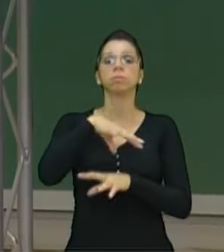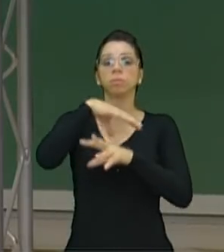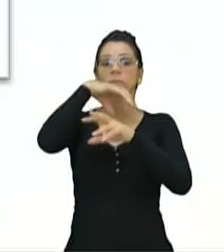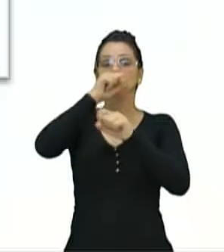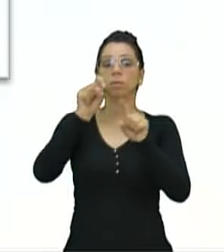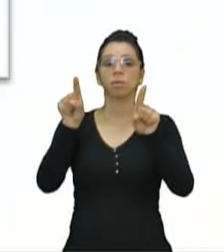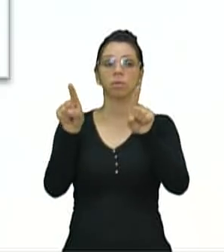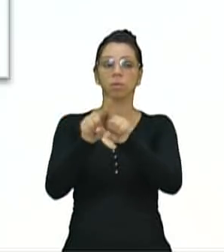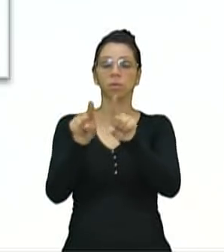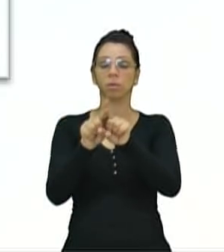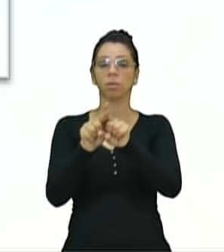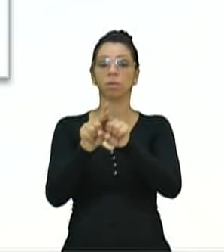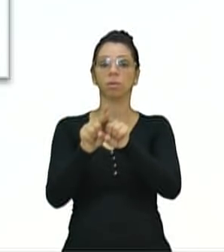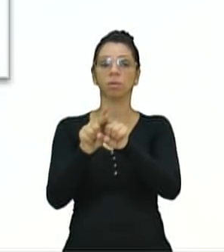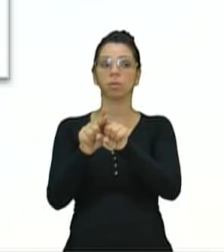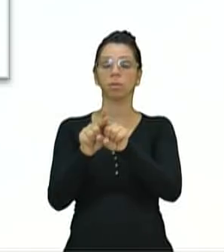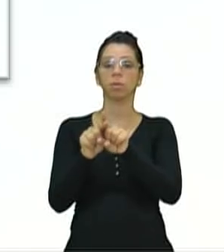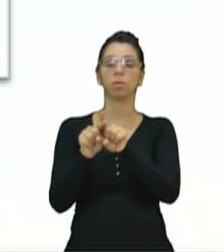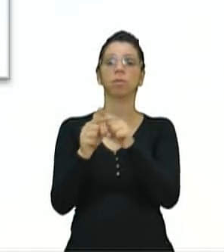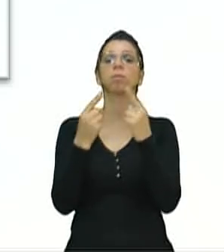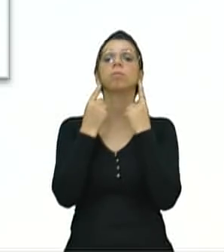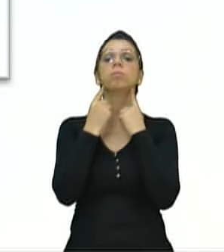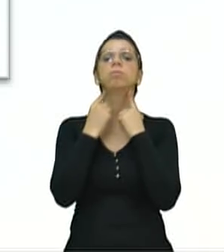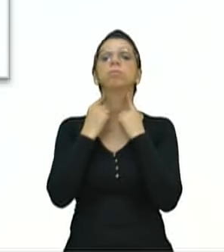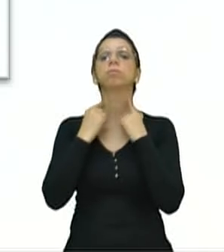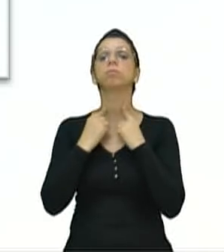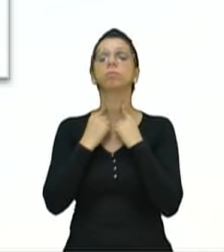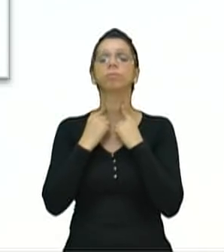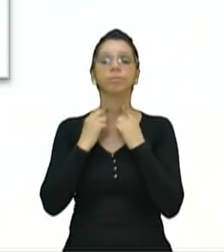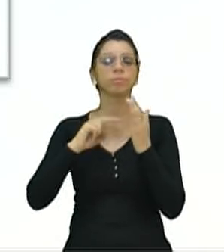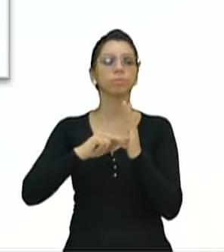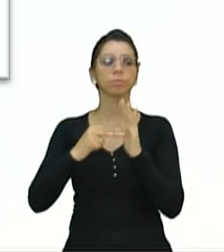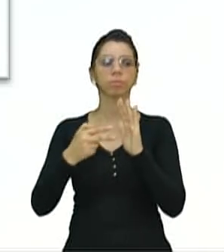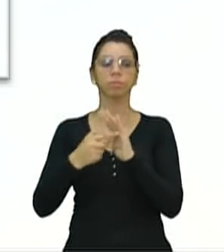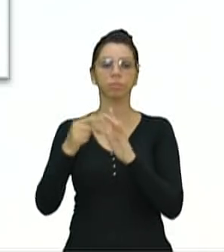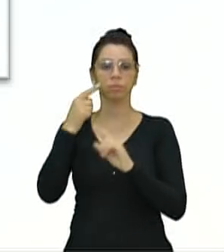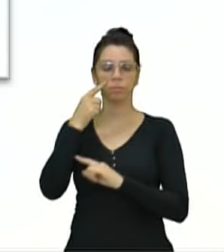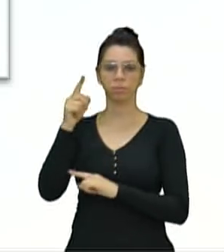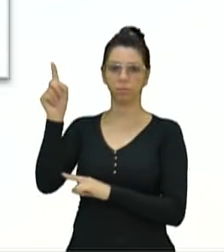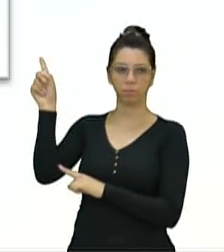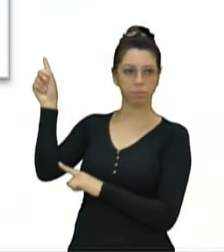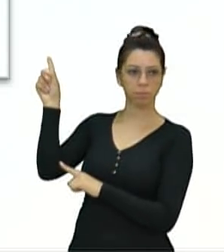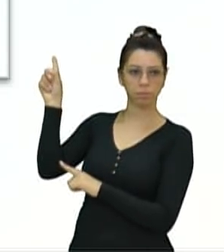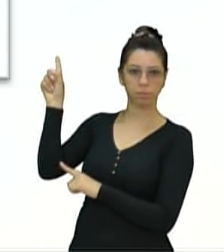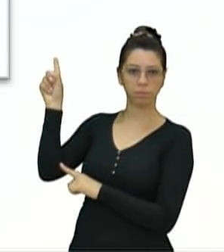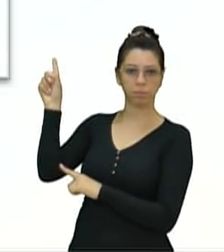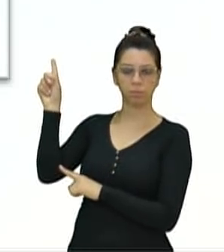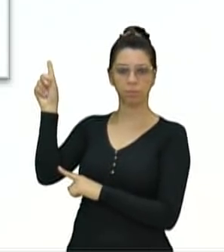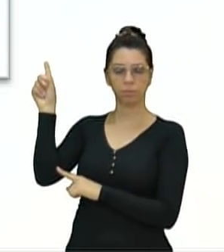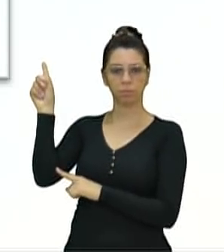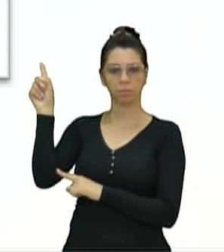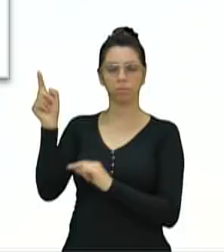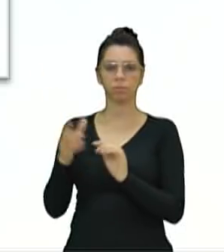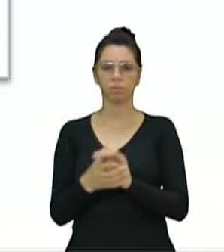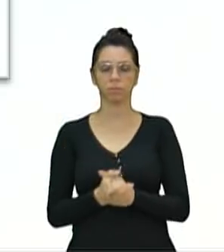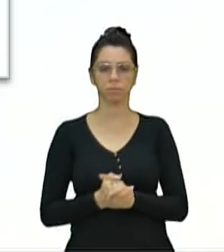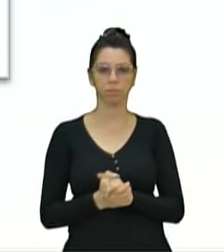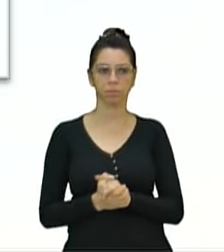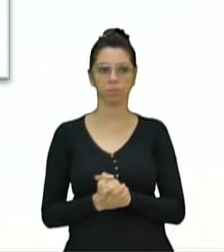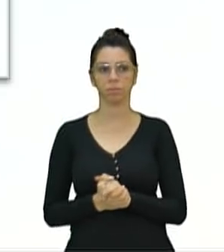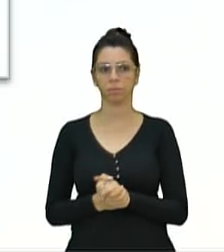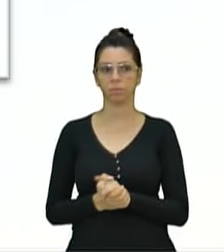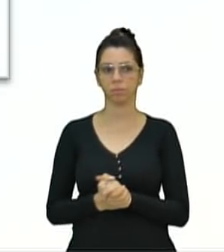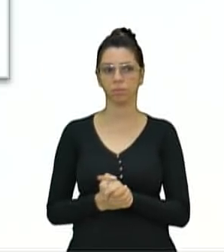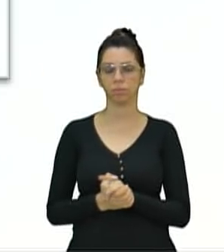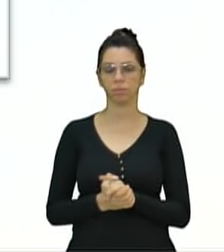também na entrada do nosso tubo digestório. Ou seja, parte aqui próximo ao nariz e à boca, tá? Vamos dar uma olhada.